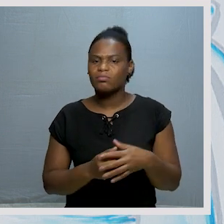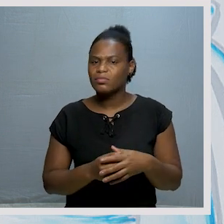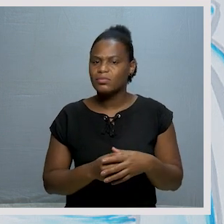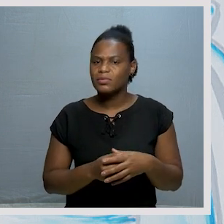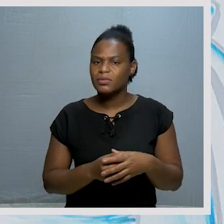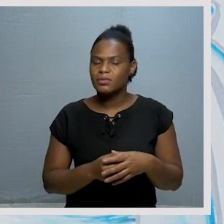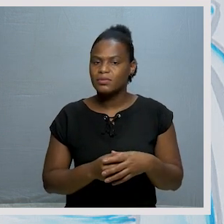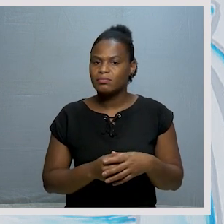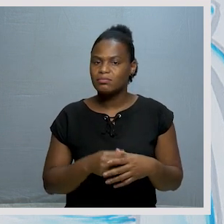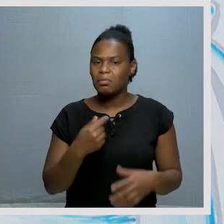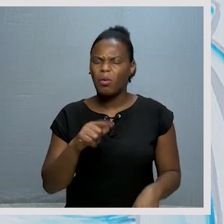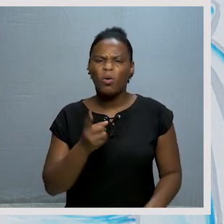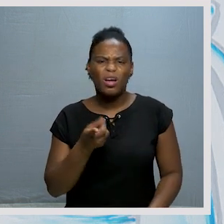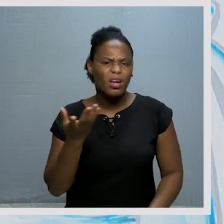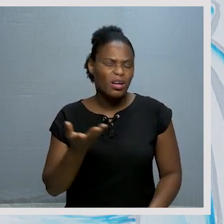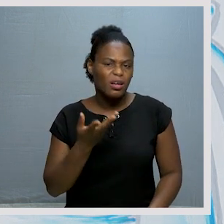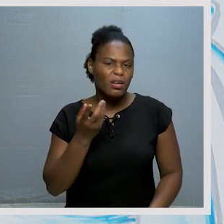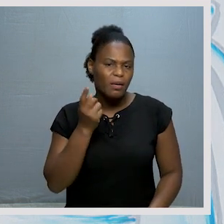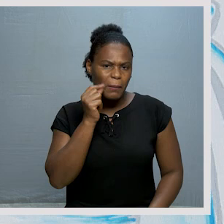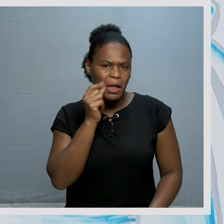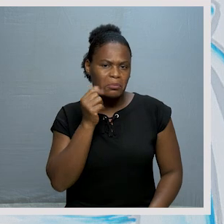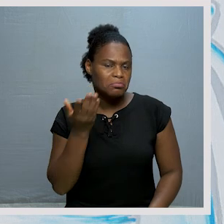menino. Ao meio nós temos